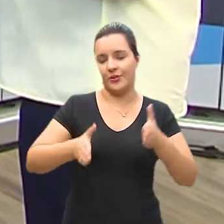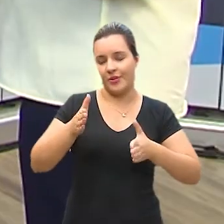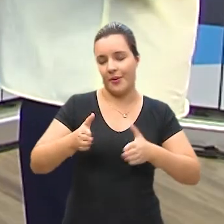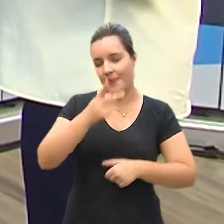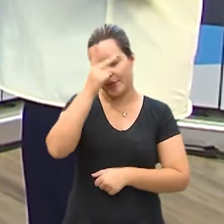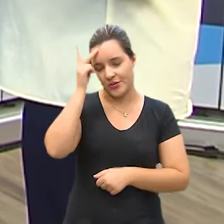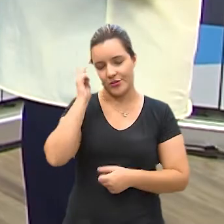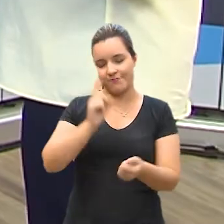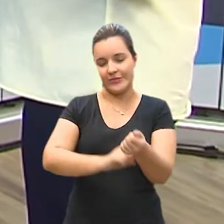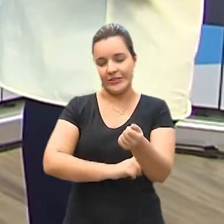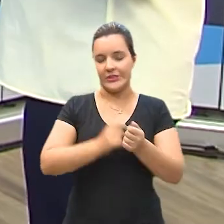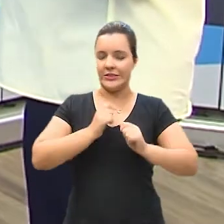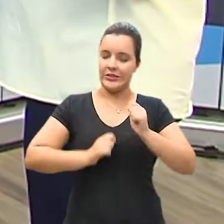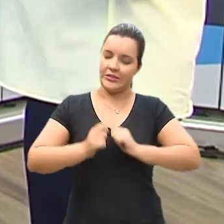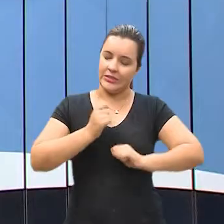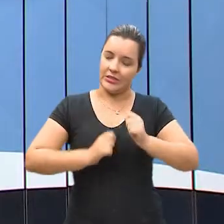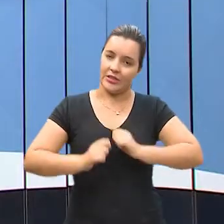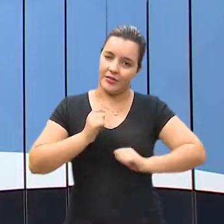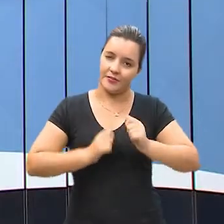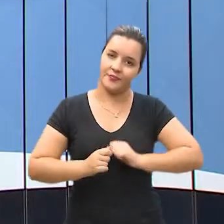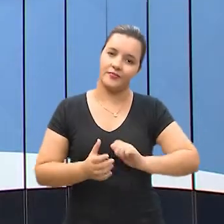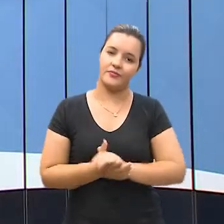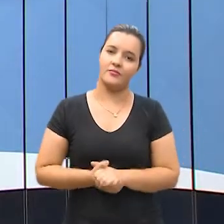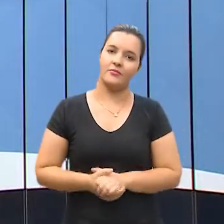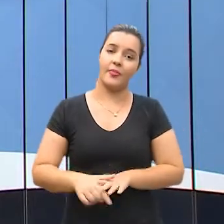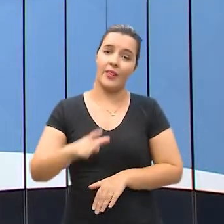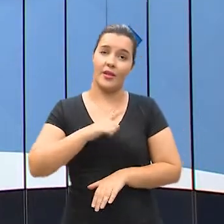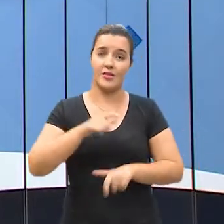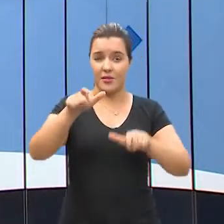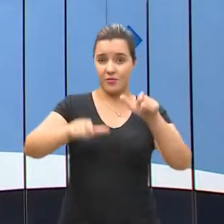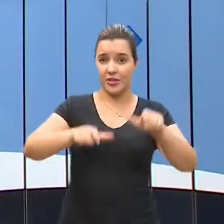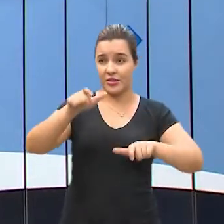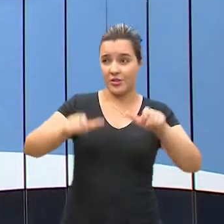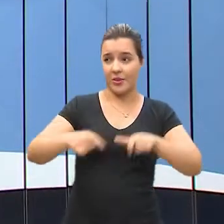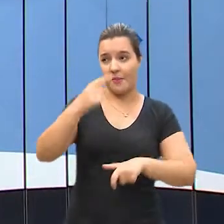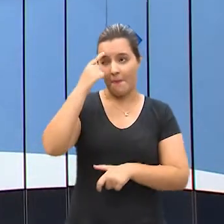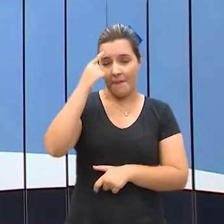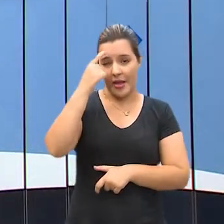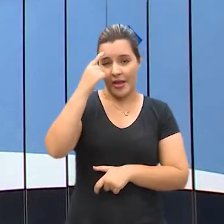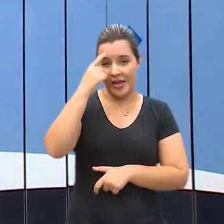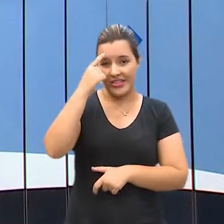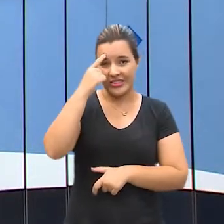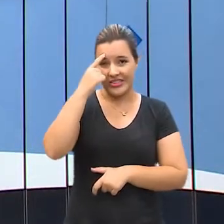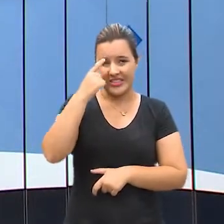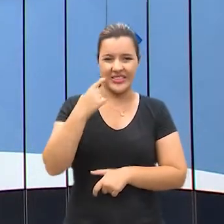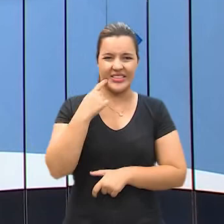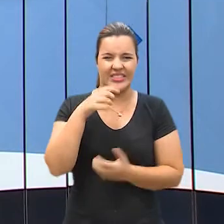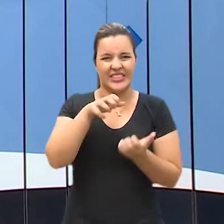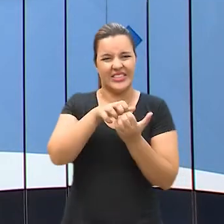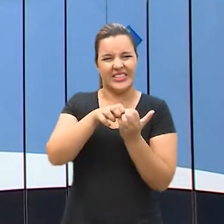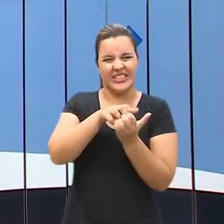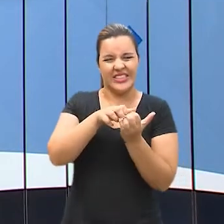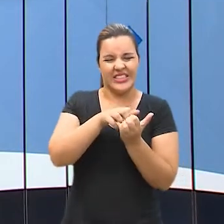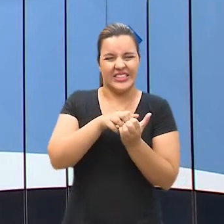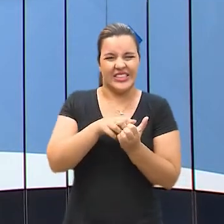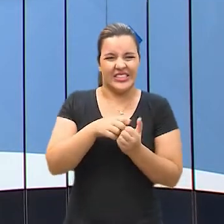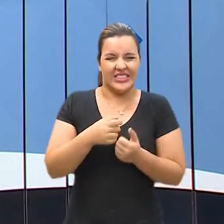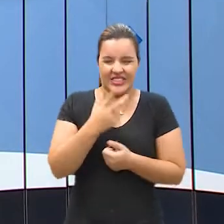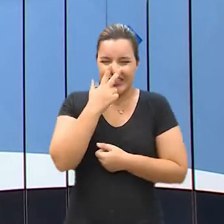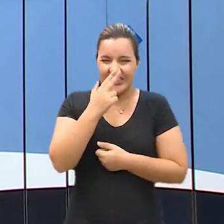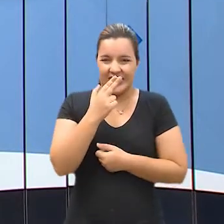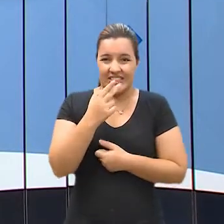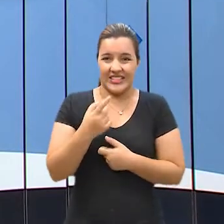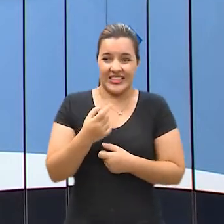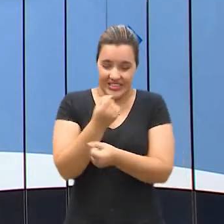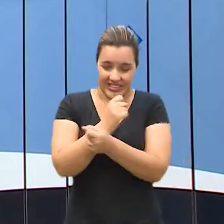gente nervosa, ansiosa, e tem pessoas aí que acabam refletindo isso nos dentes, rangendo o dente, né? Esse estresse